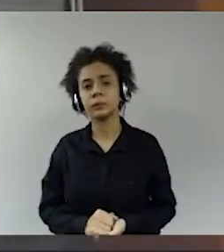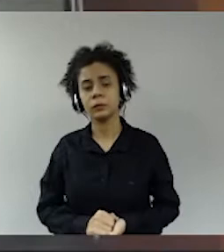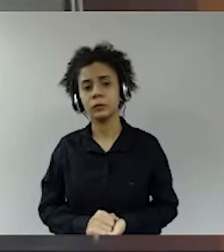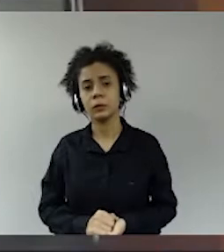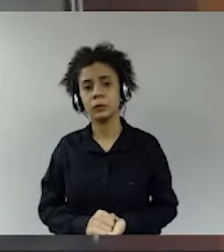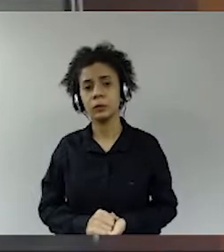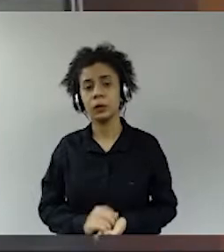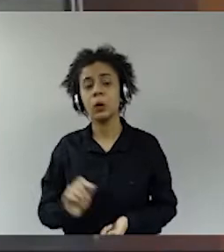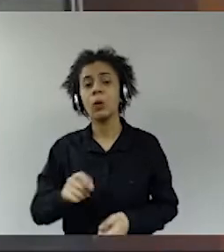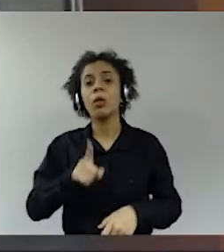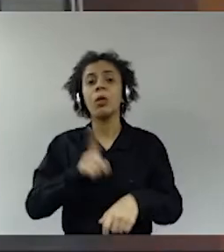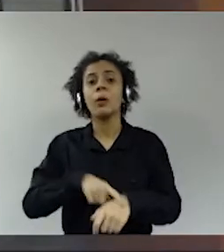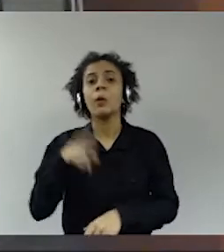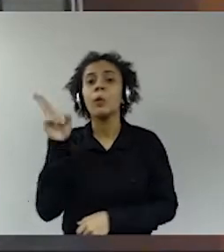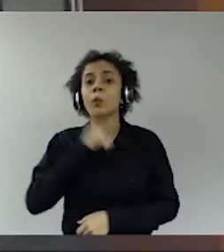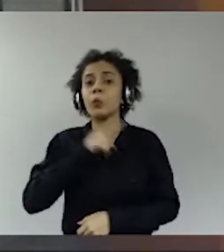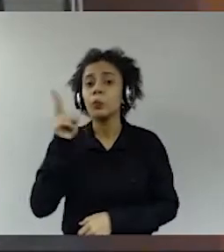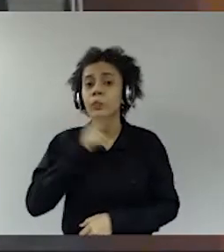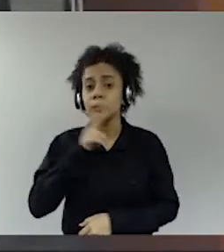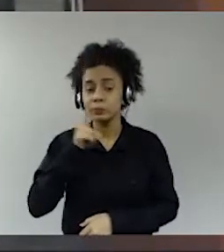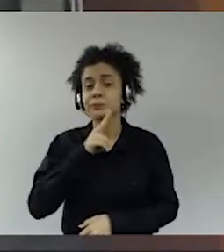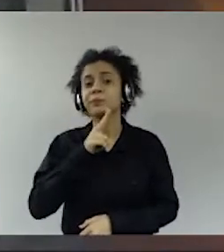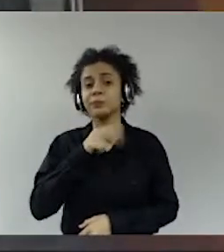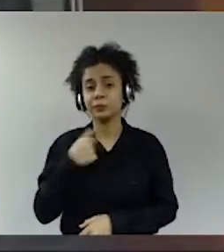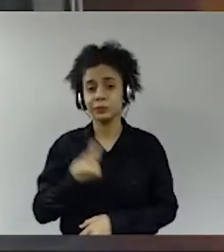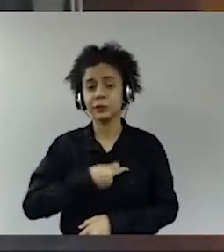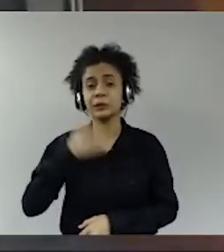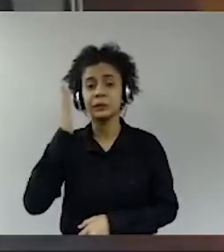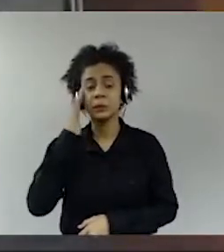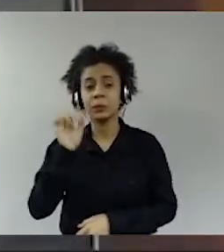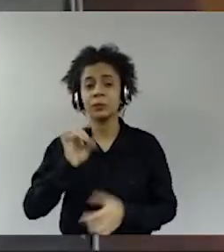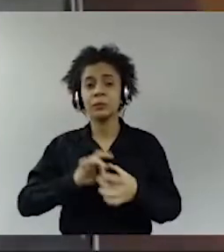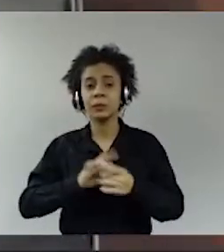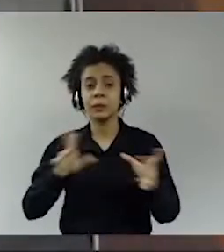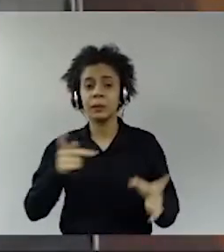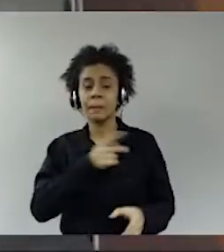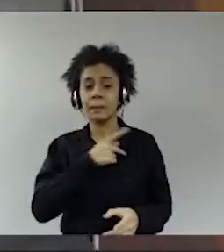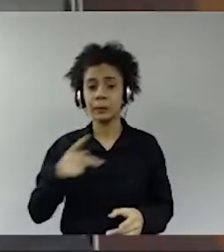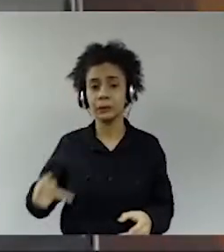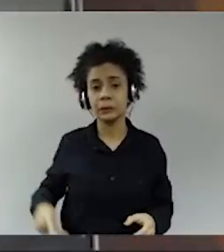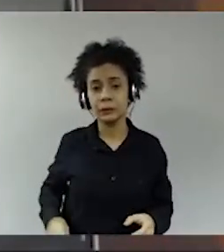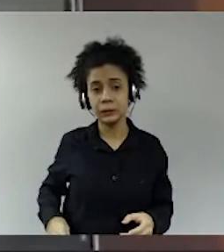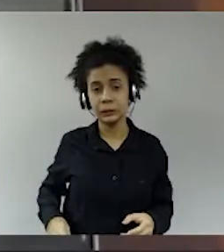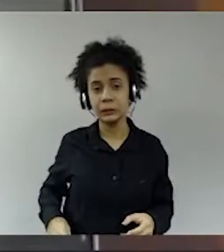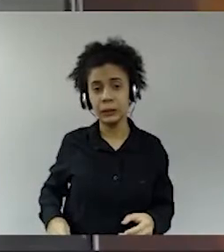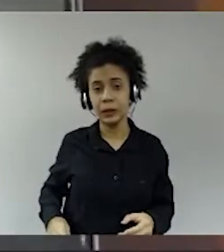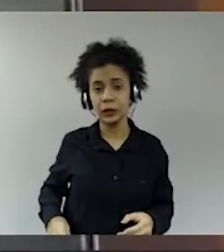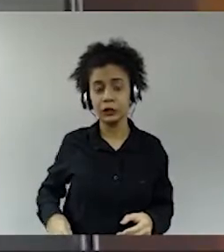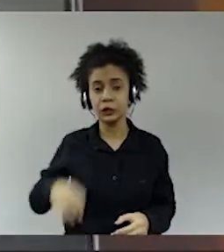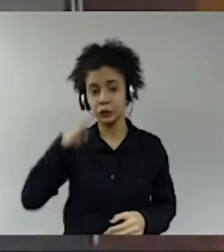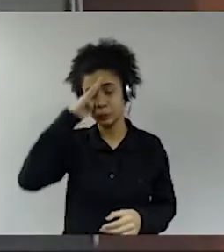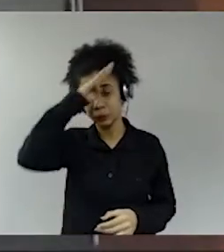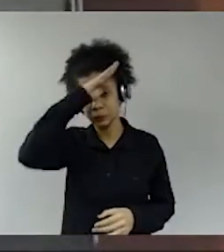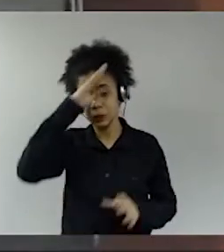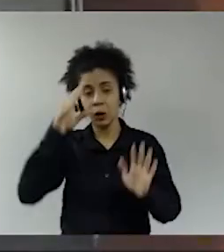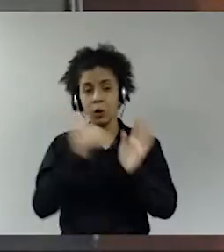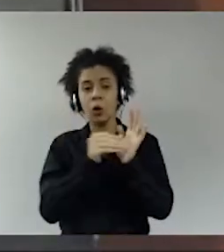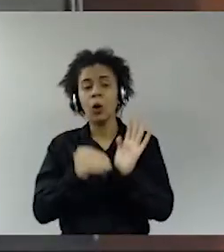situações de urgência, tanto é assim que permitiu o presidente da República editar medidas provisórias, mas